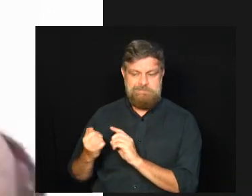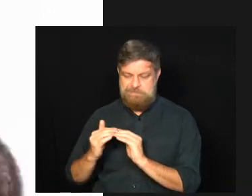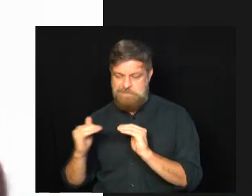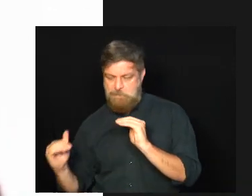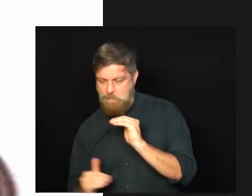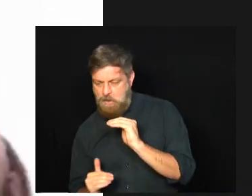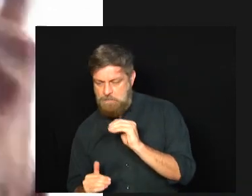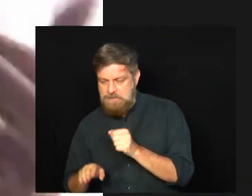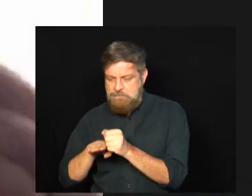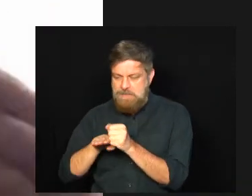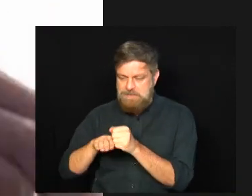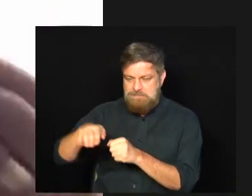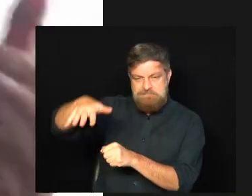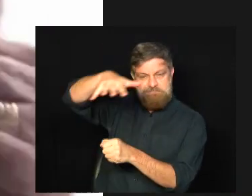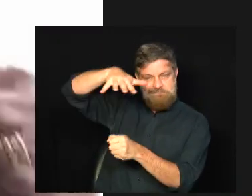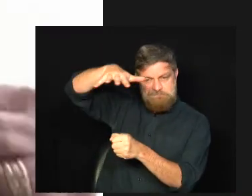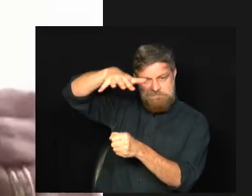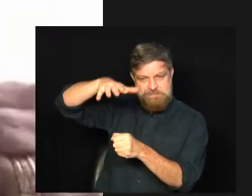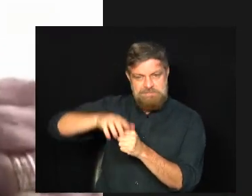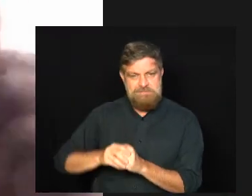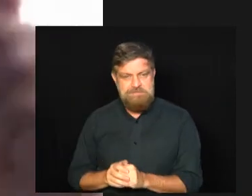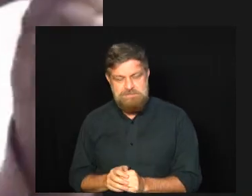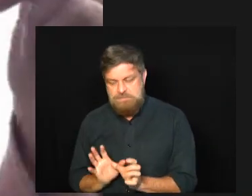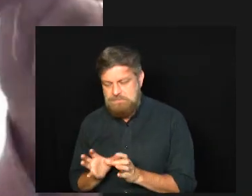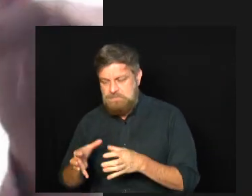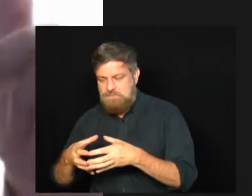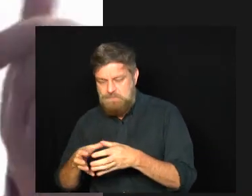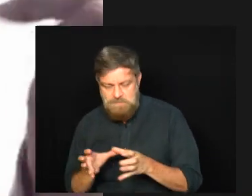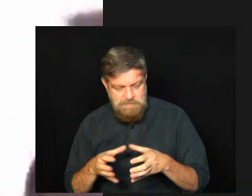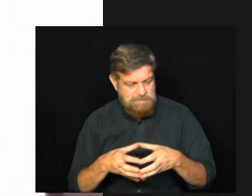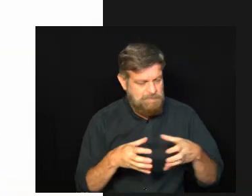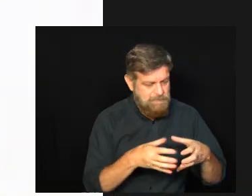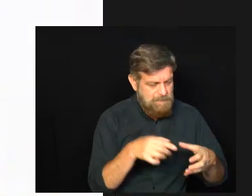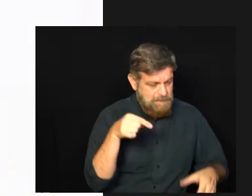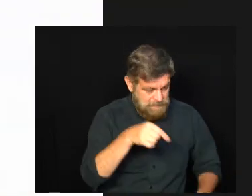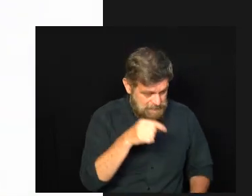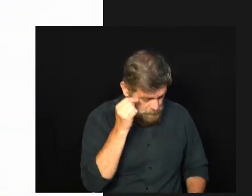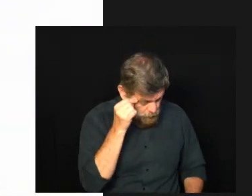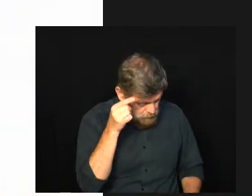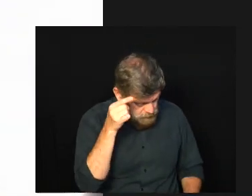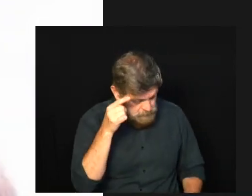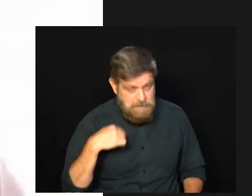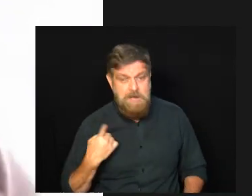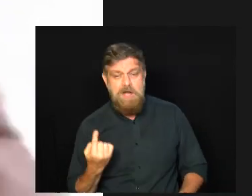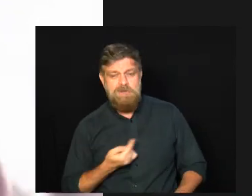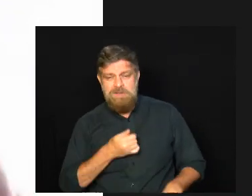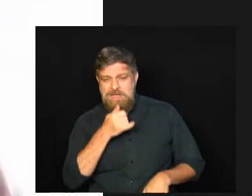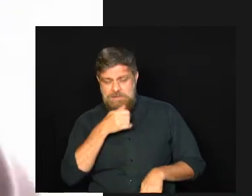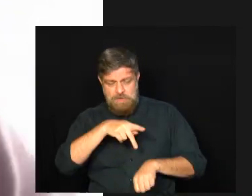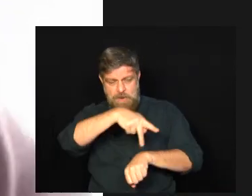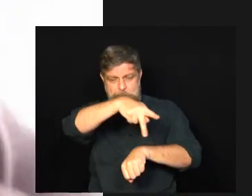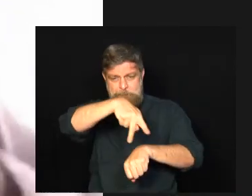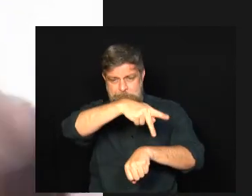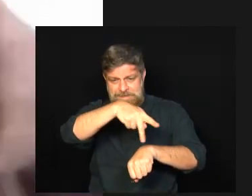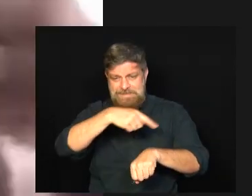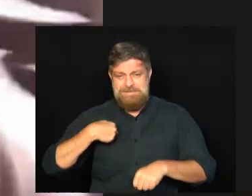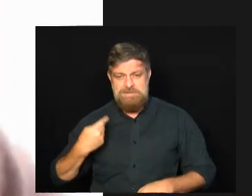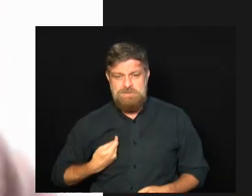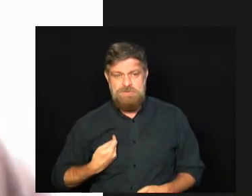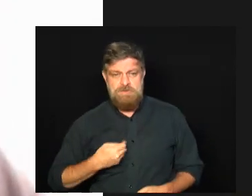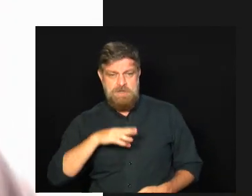no momento em que nós, por exemplo, nós como país colonial, fomos